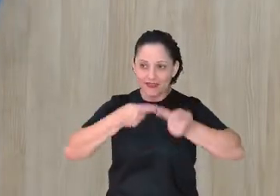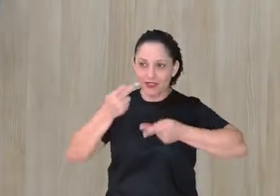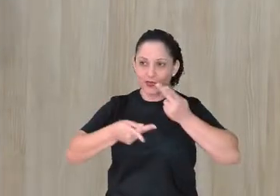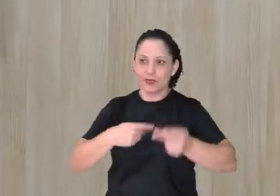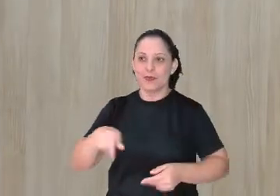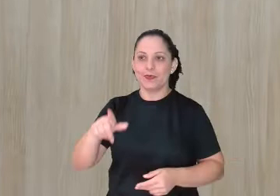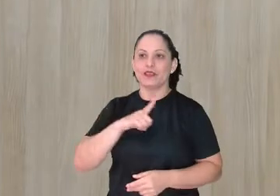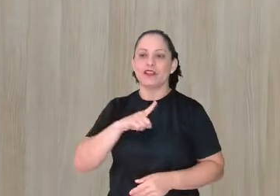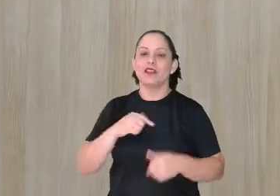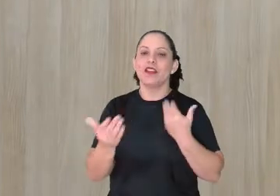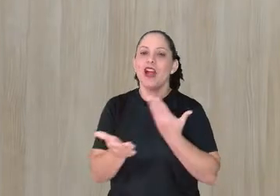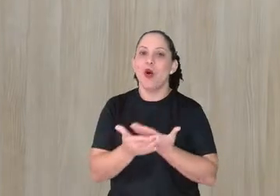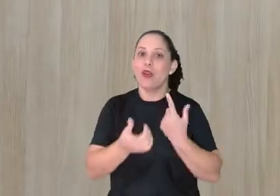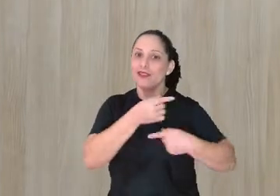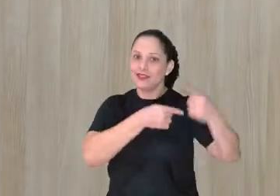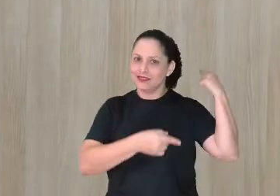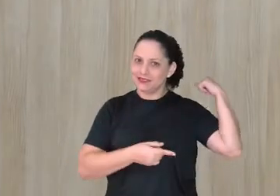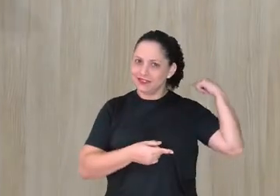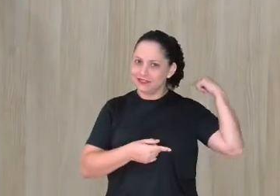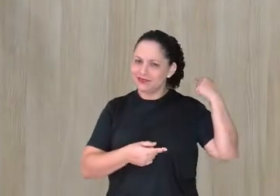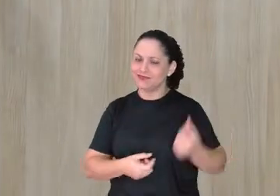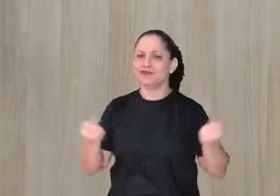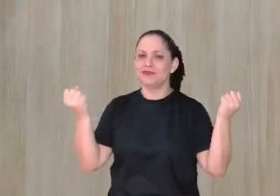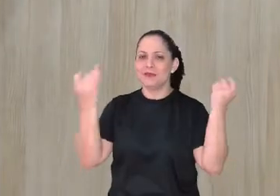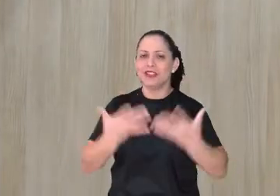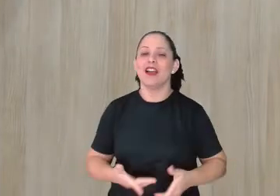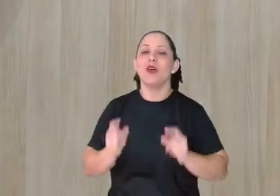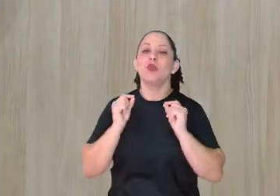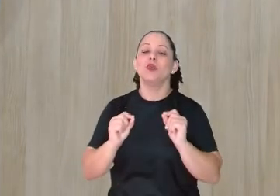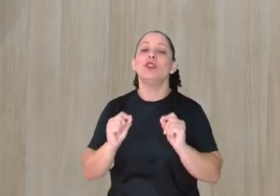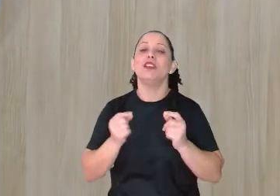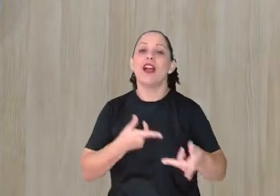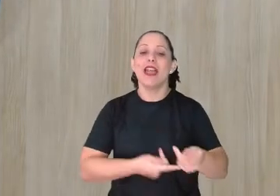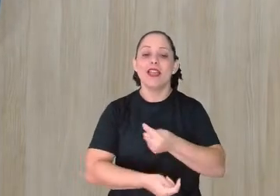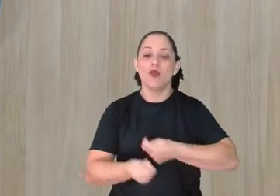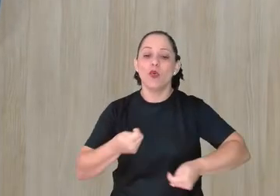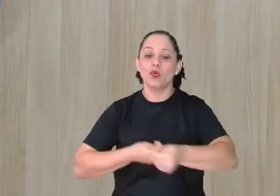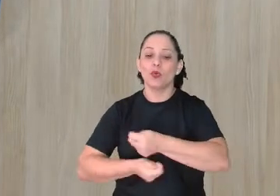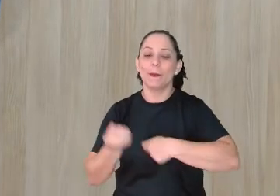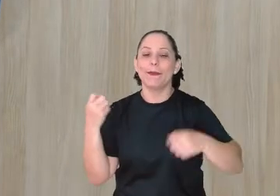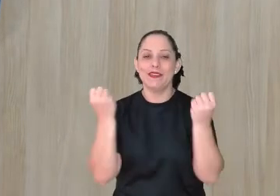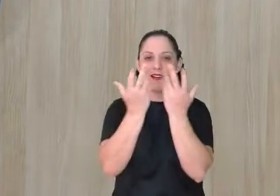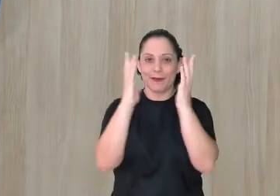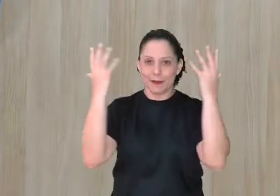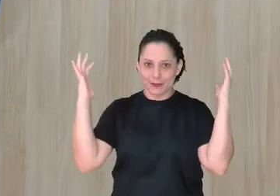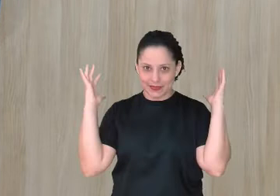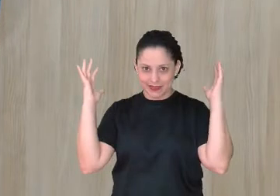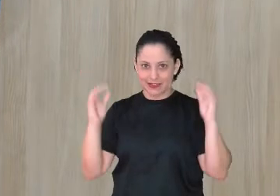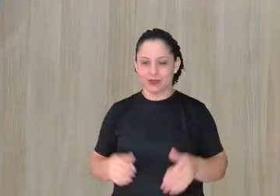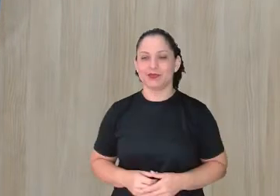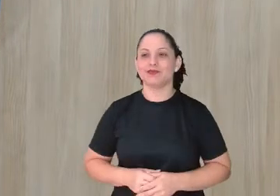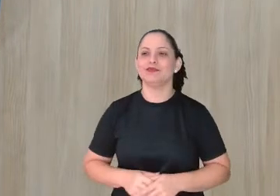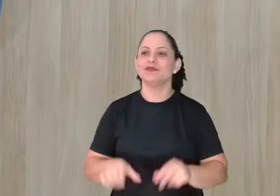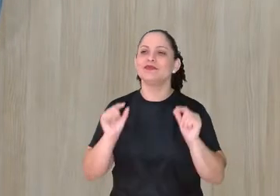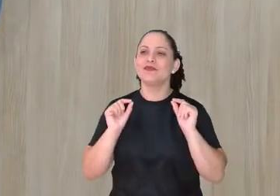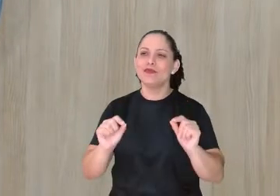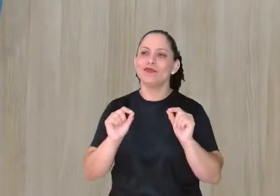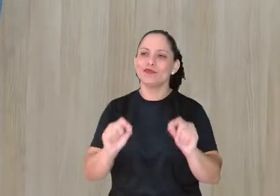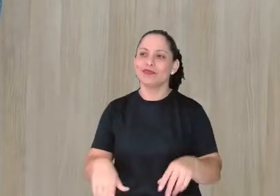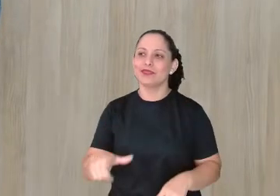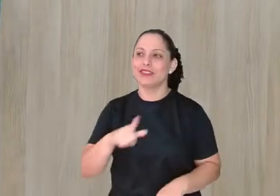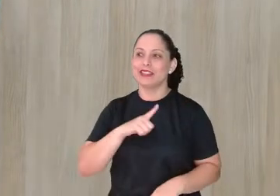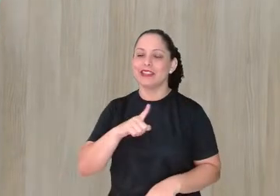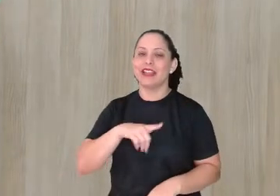né, nossa aula anterior. Falou sobre economia verde. Eita, meu Deus. Olha ali, ó, Vanessa. Augusto César.